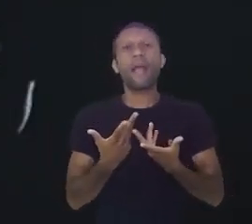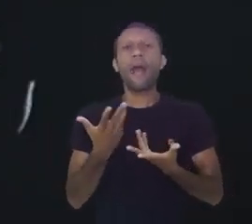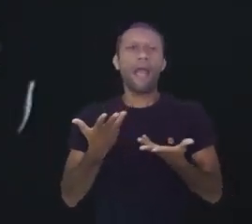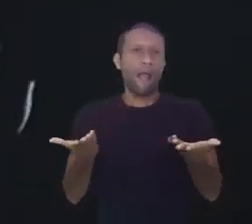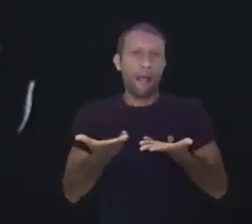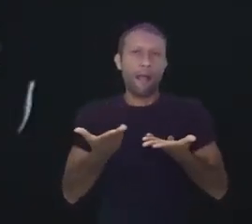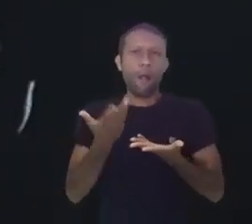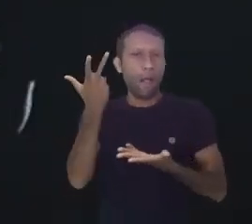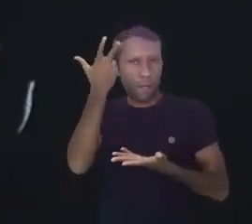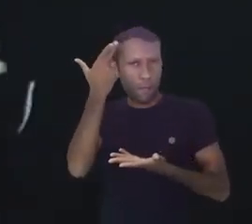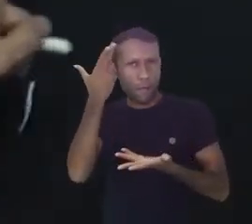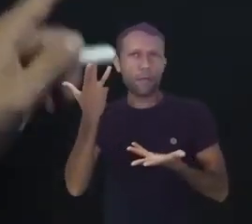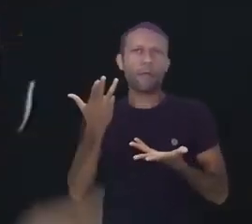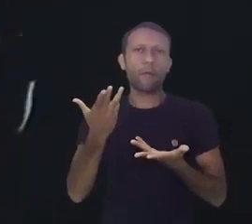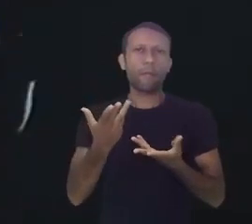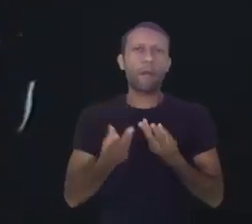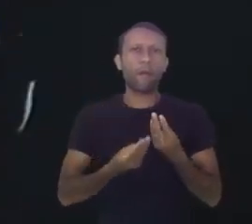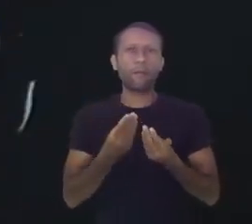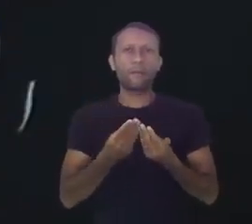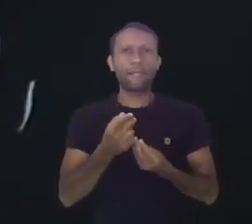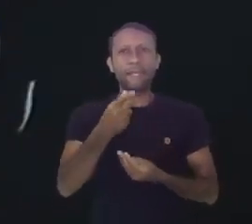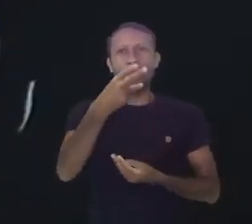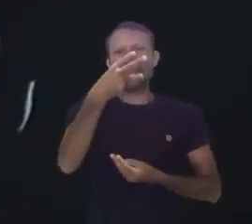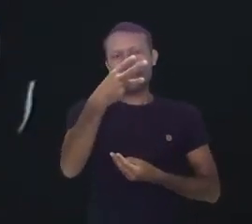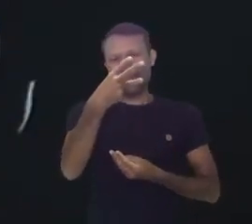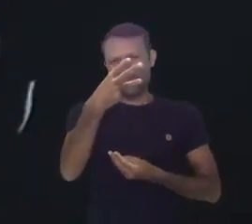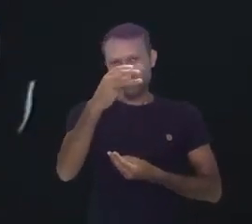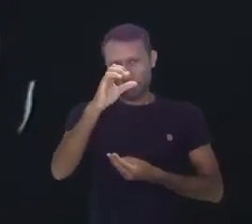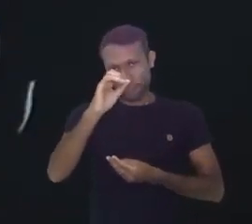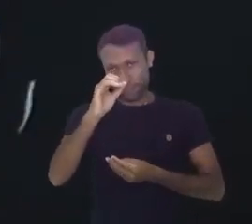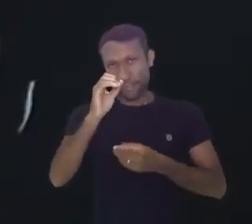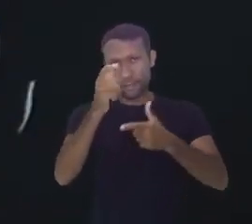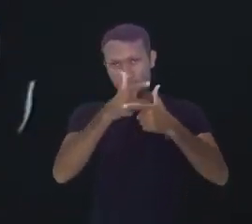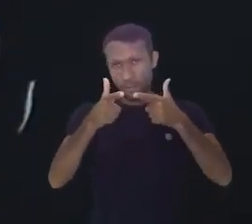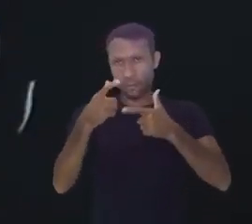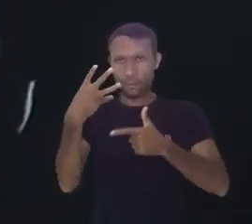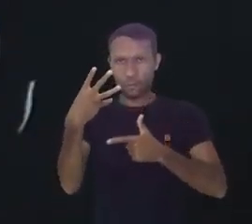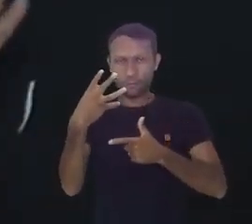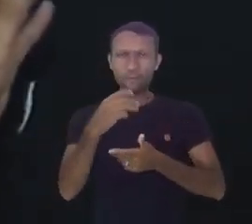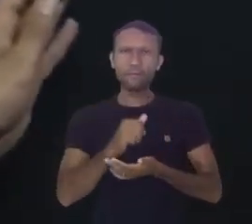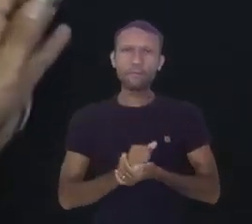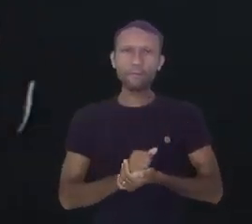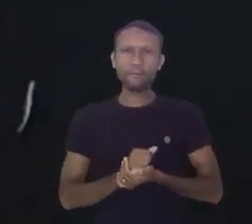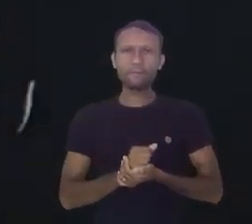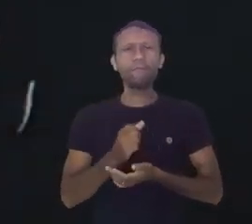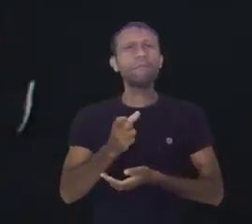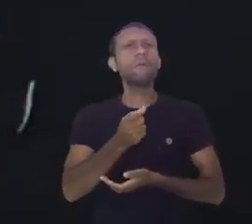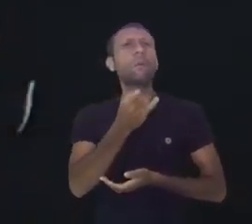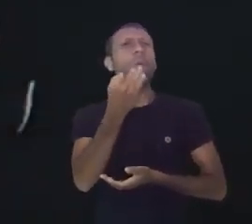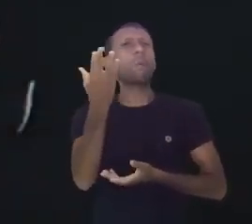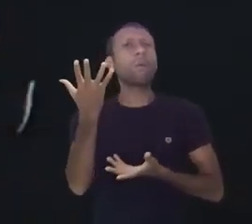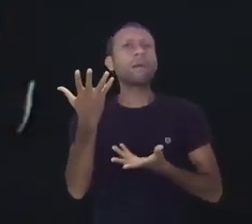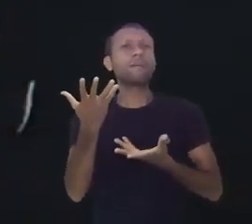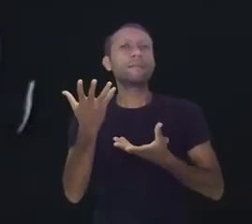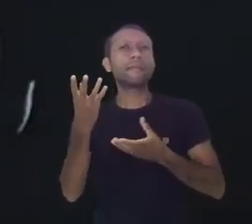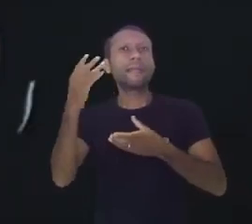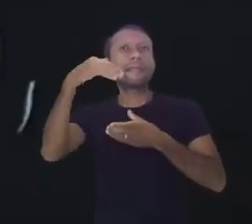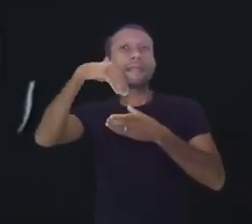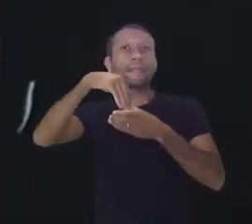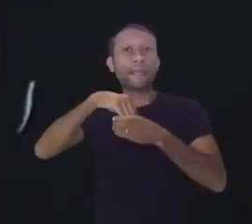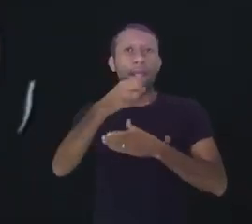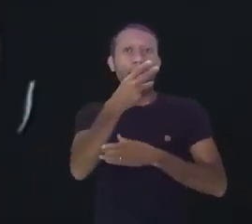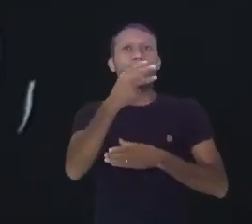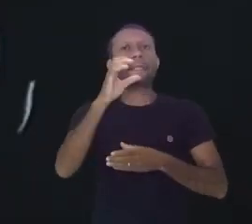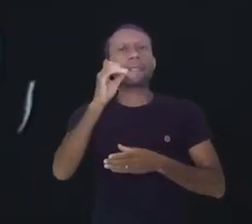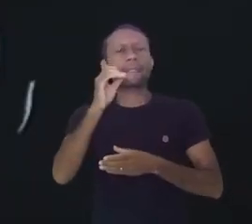resolver normalmente a divisão de 30 por 4. Quantas vezes o 4 cabe no 30?